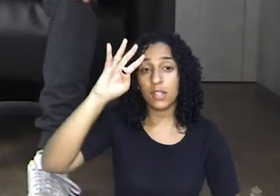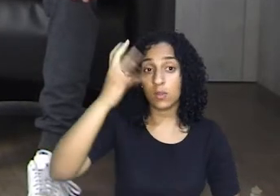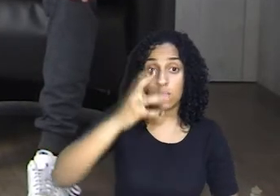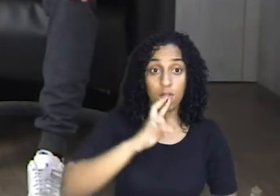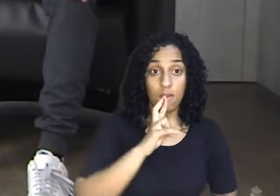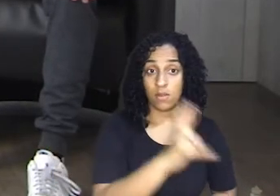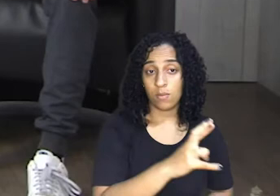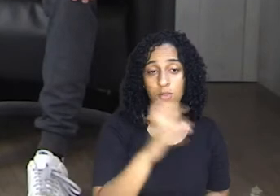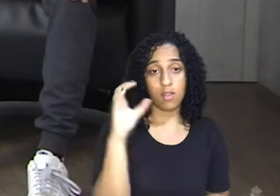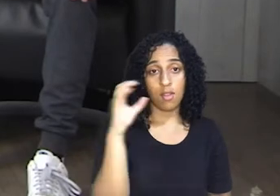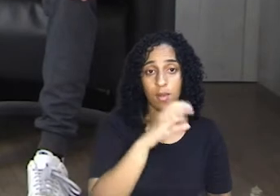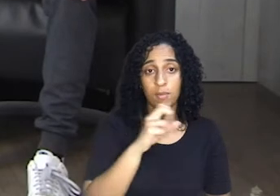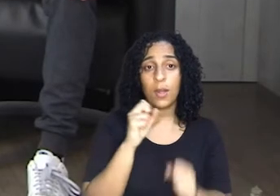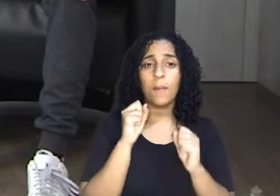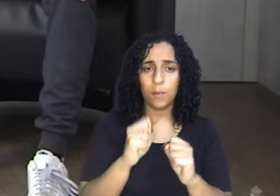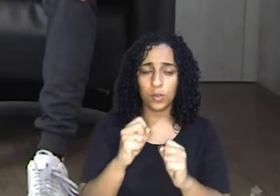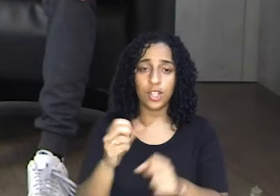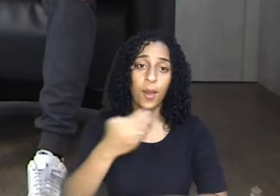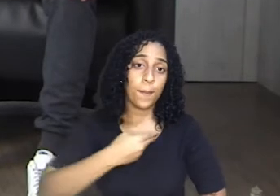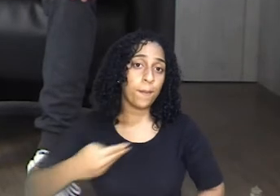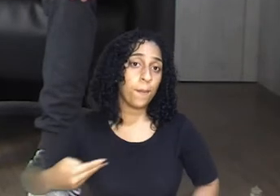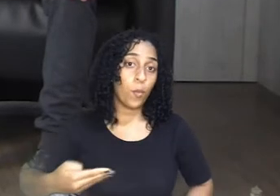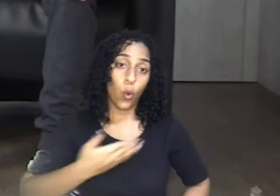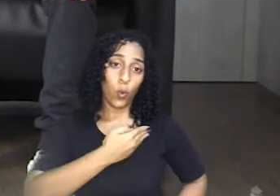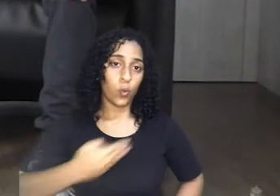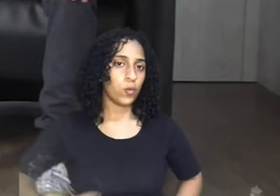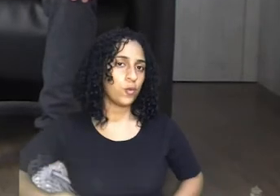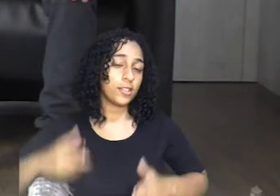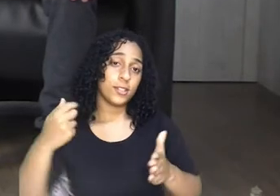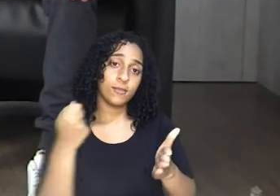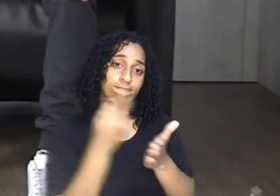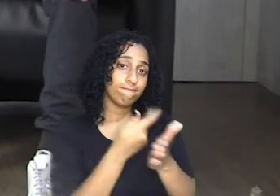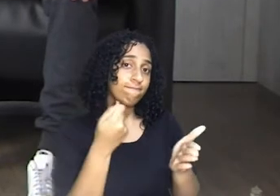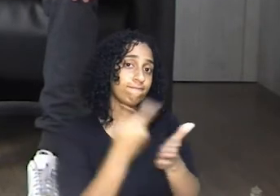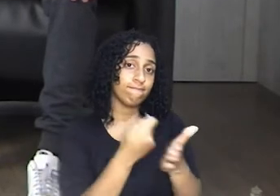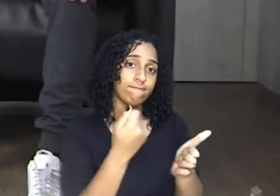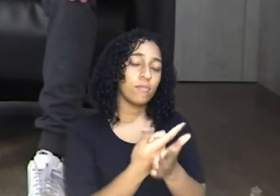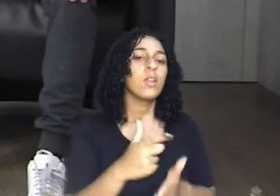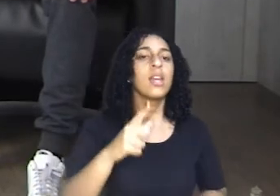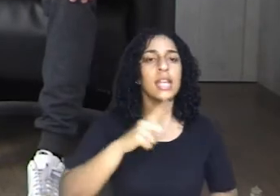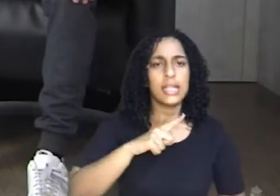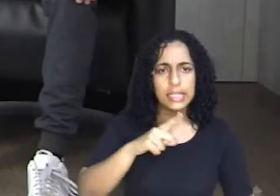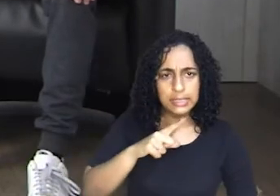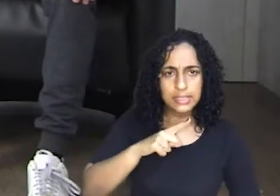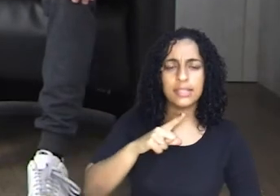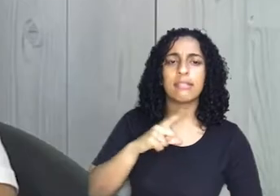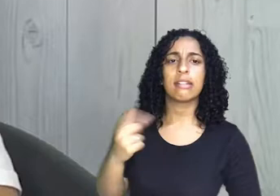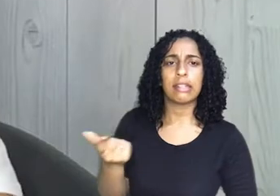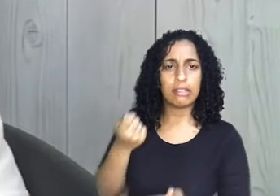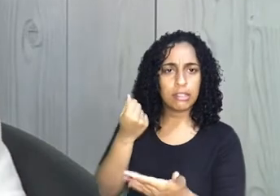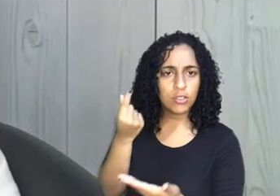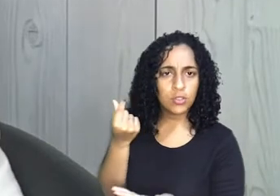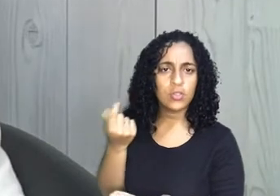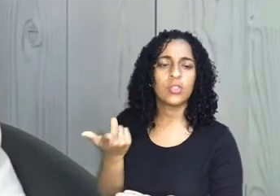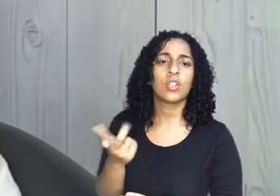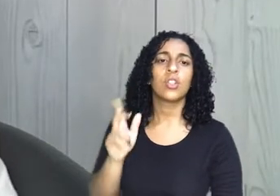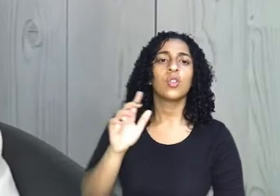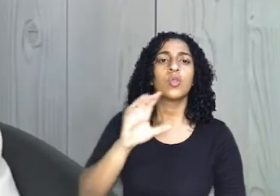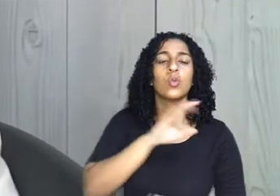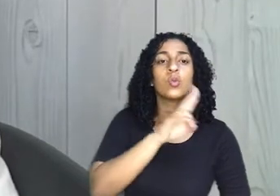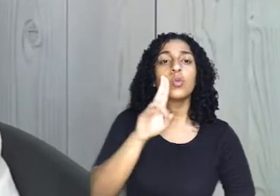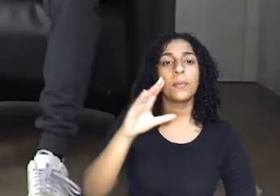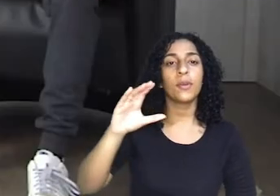tomar ao tomar imediata poderia ser feita com investimento público e nós temos essa verba no fundo chamado first